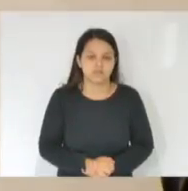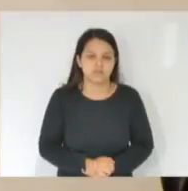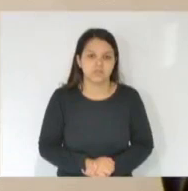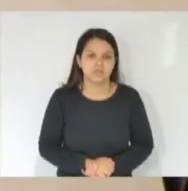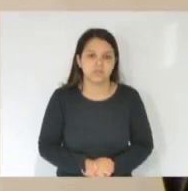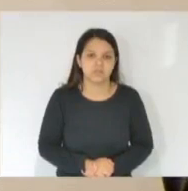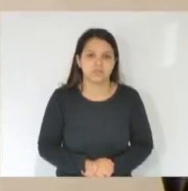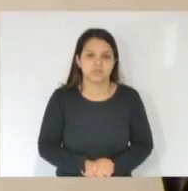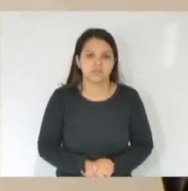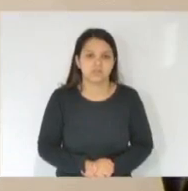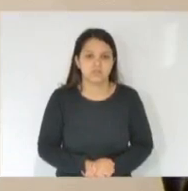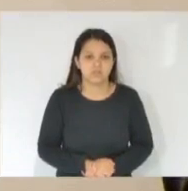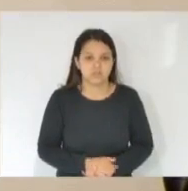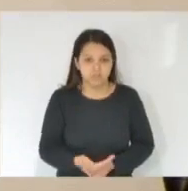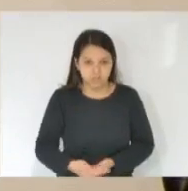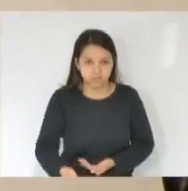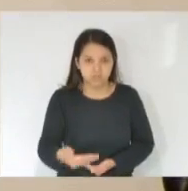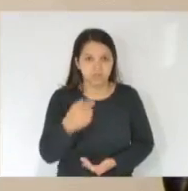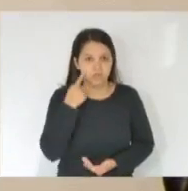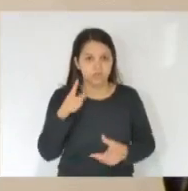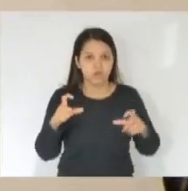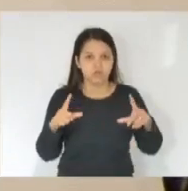Vamos bater uma foto aqui.